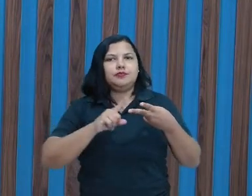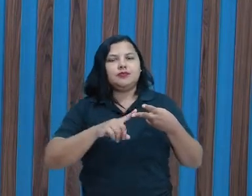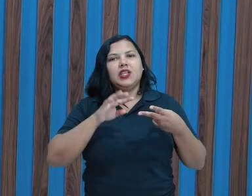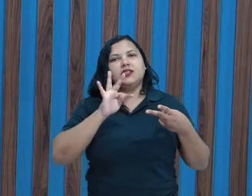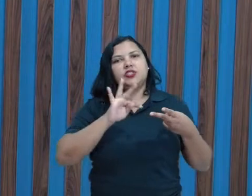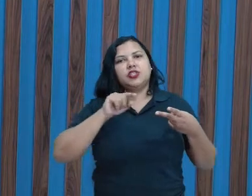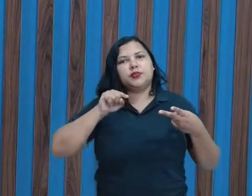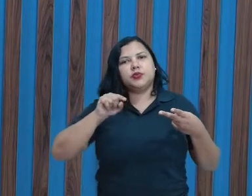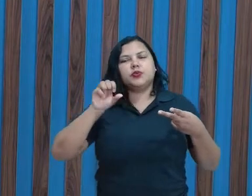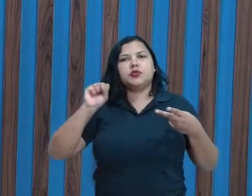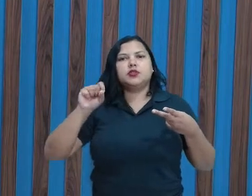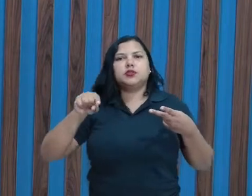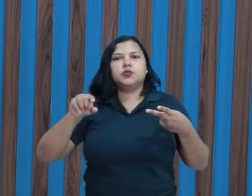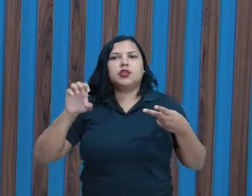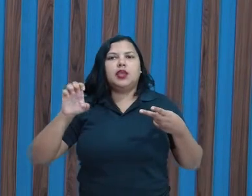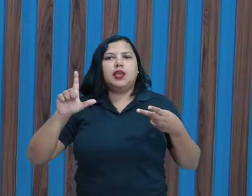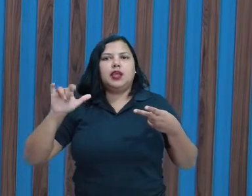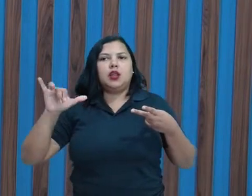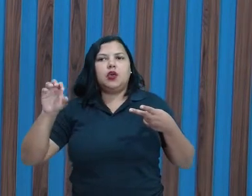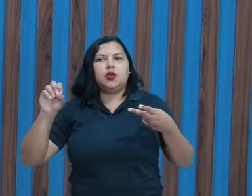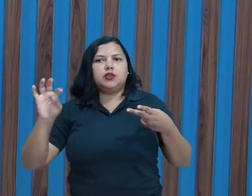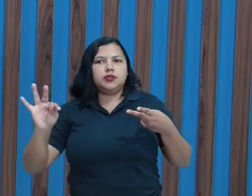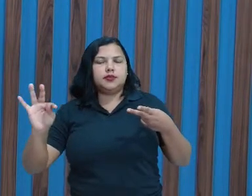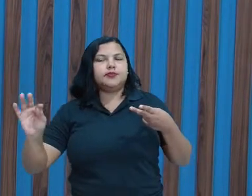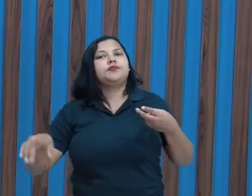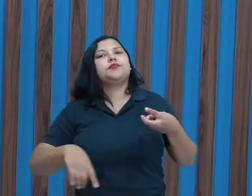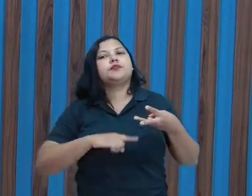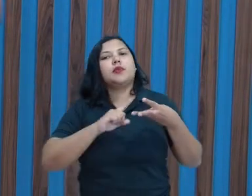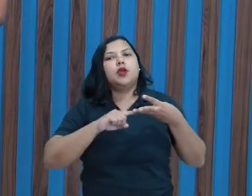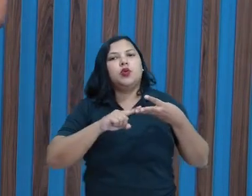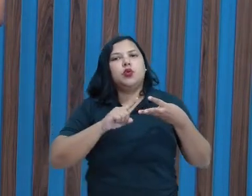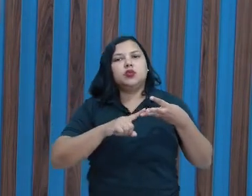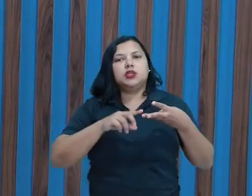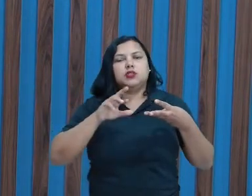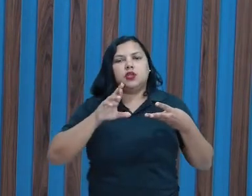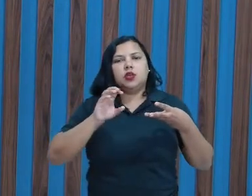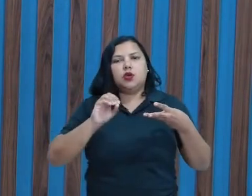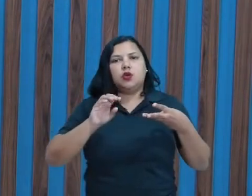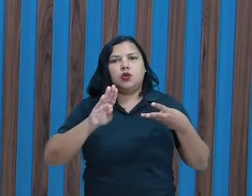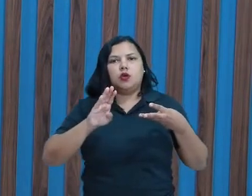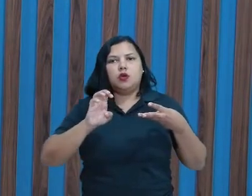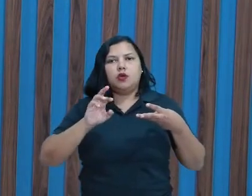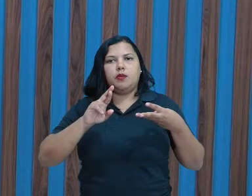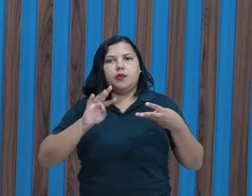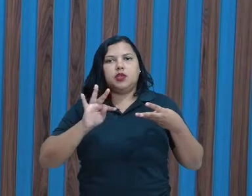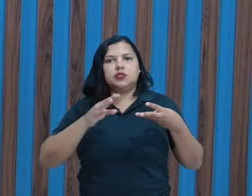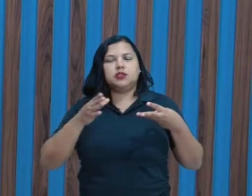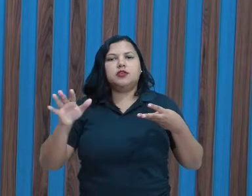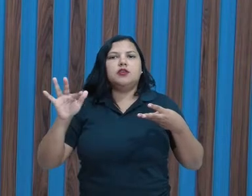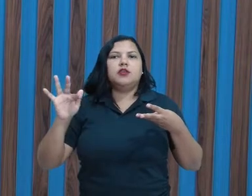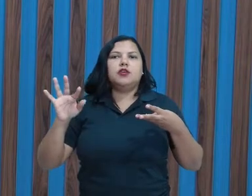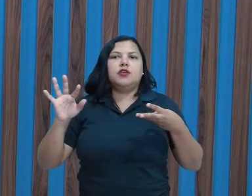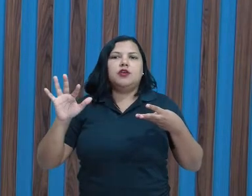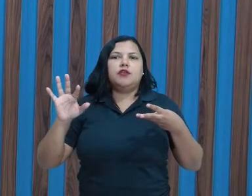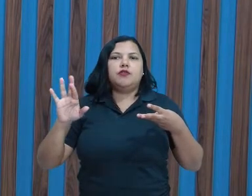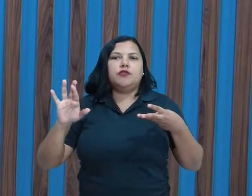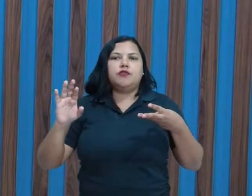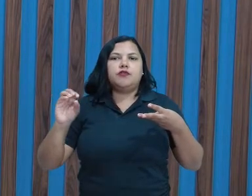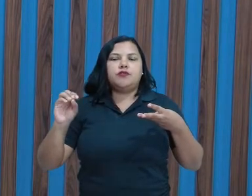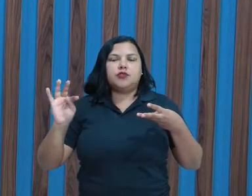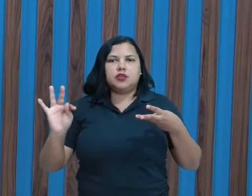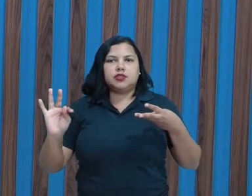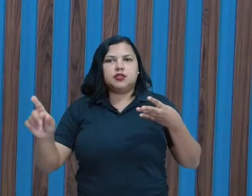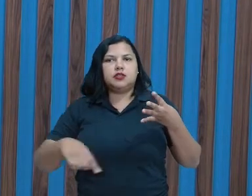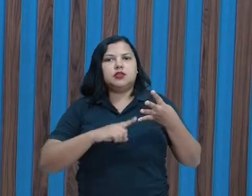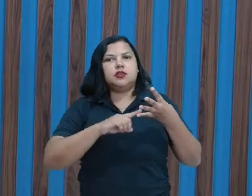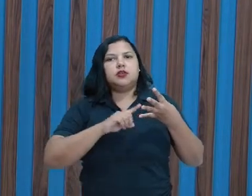The Wasteland, It's the Red Wheelbarrow, confesso que eu não conheço. Olha